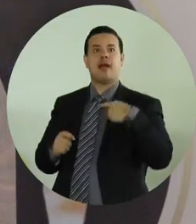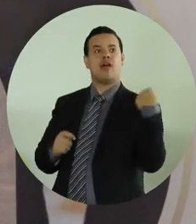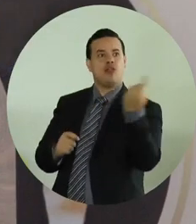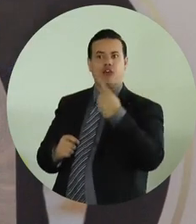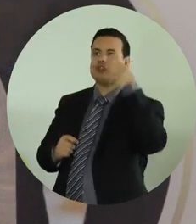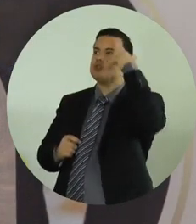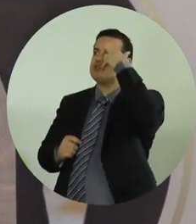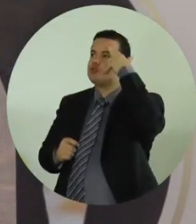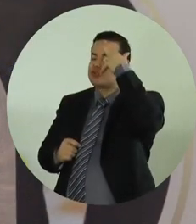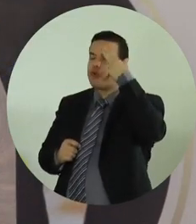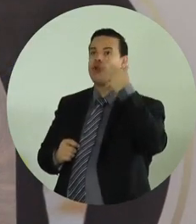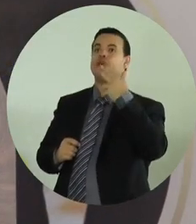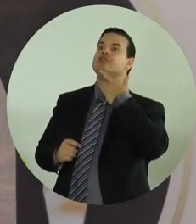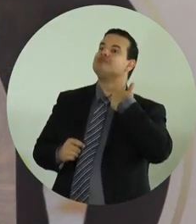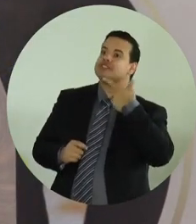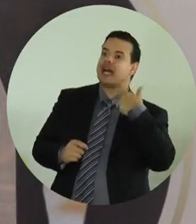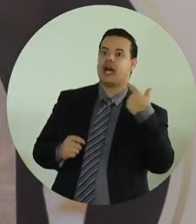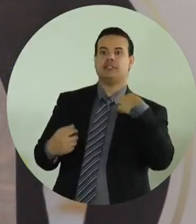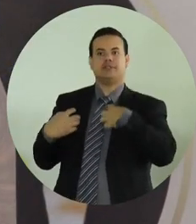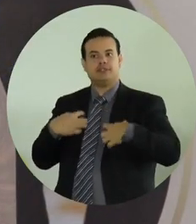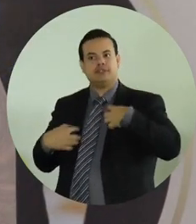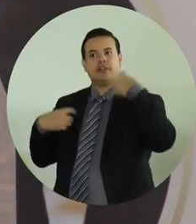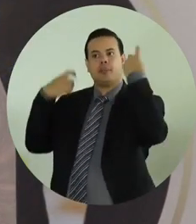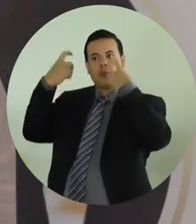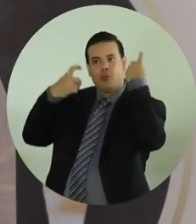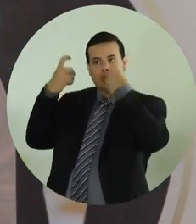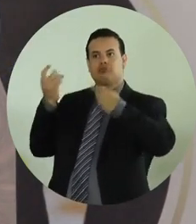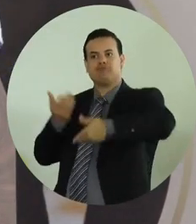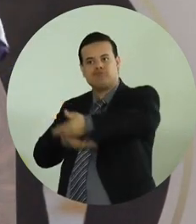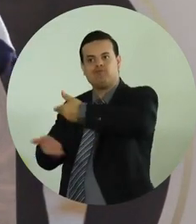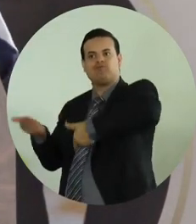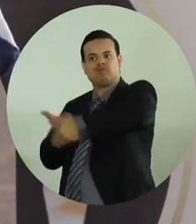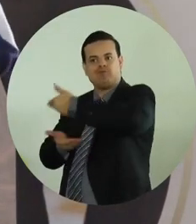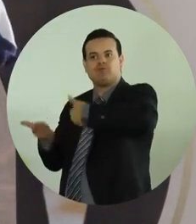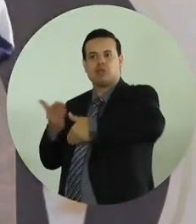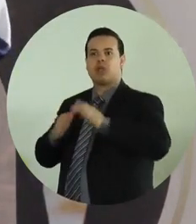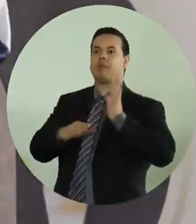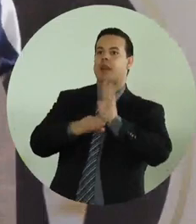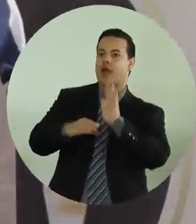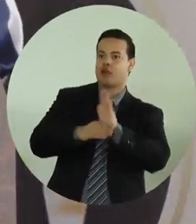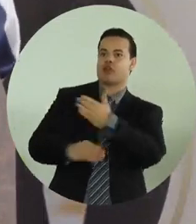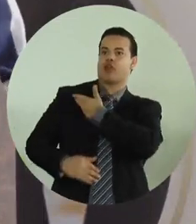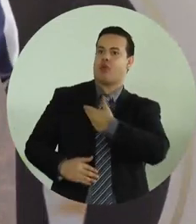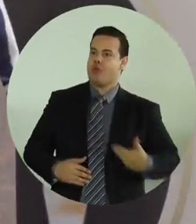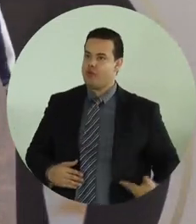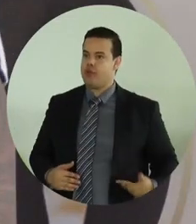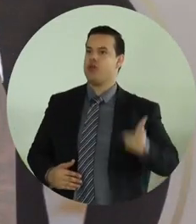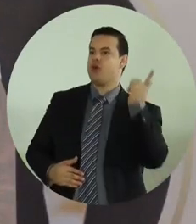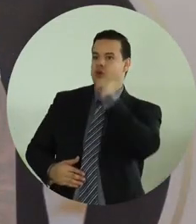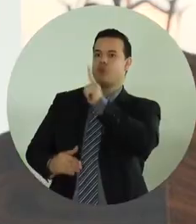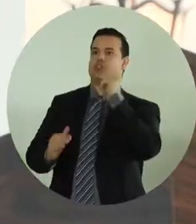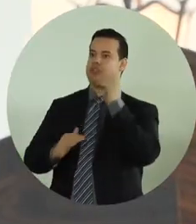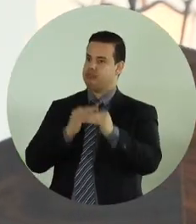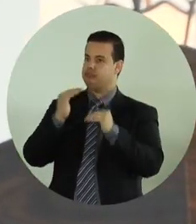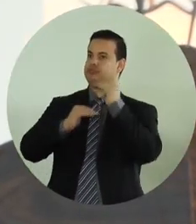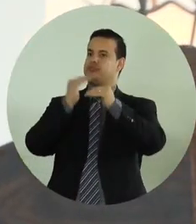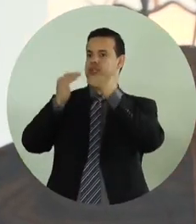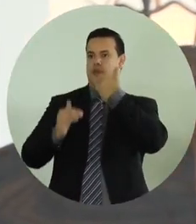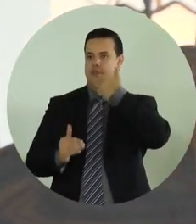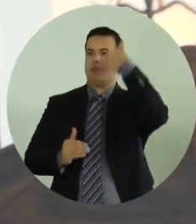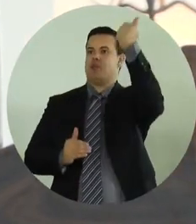sonhos, ansiedades, para que a gente possa construir dentro deste governo, como em outras ocasiões, dentro de outros cenários,